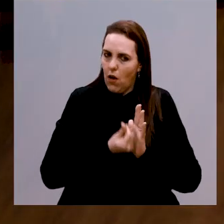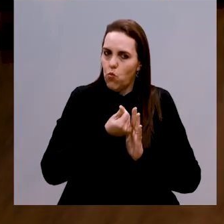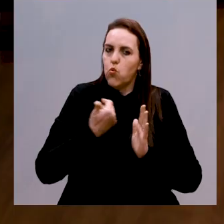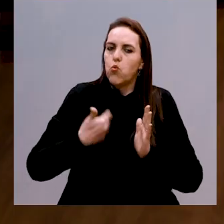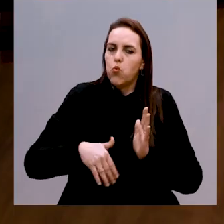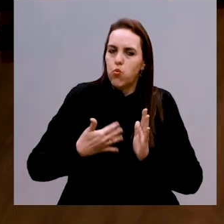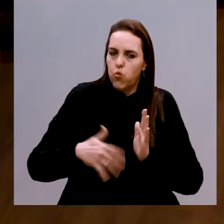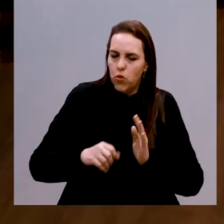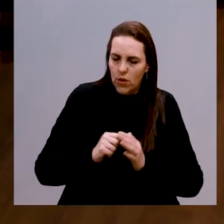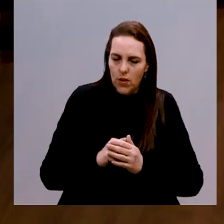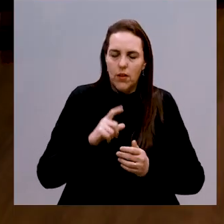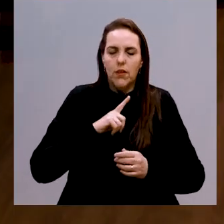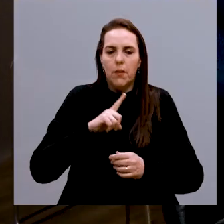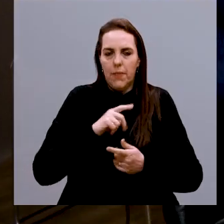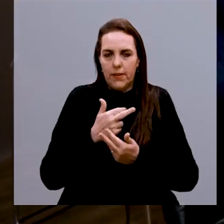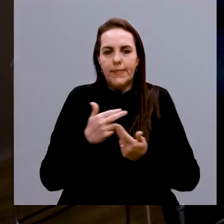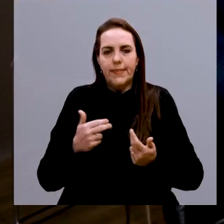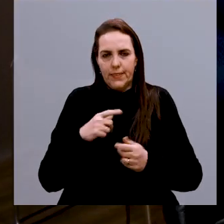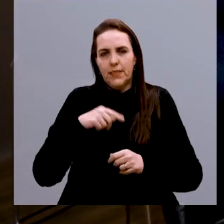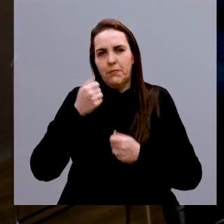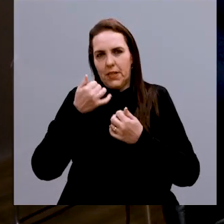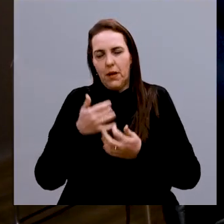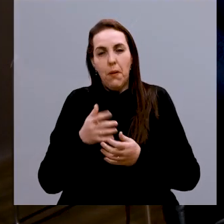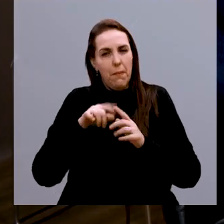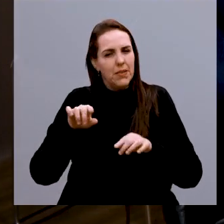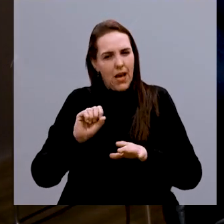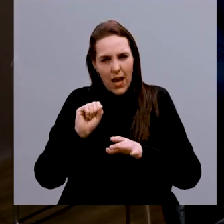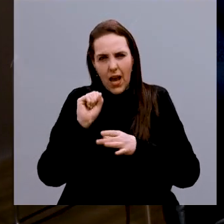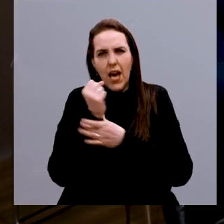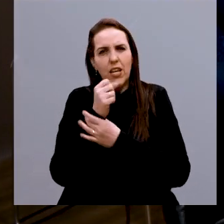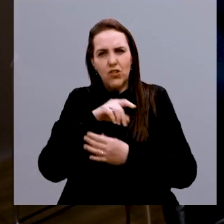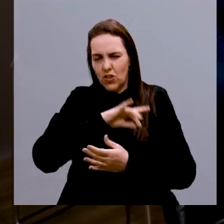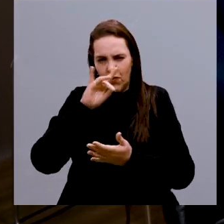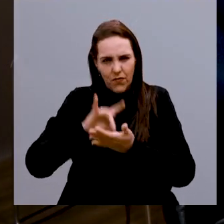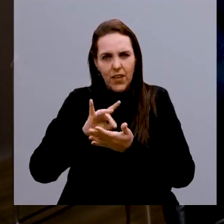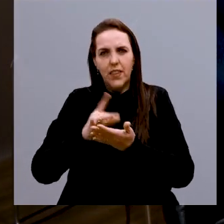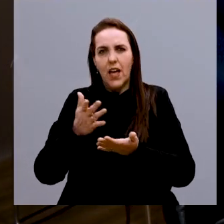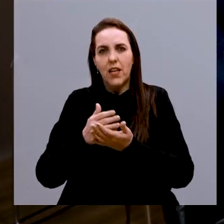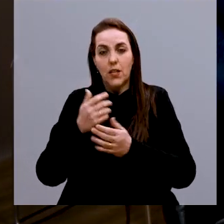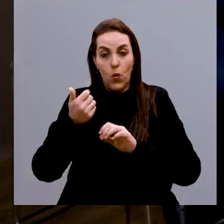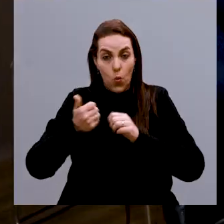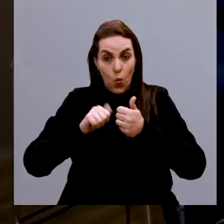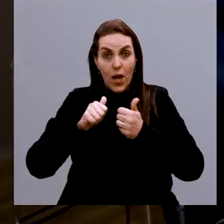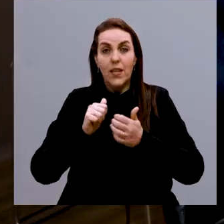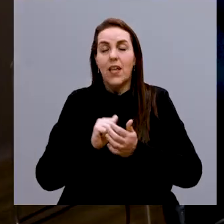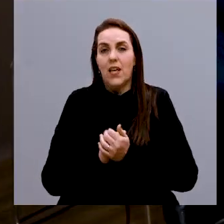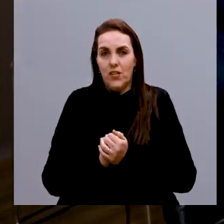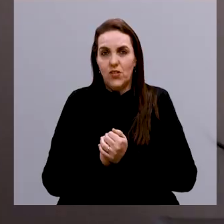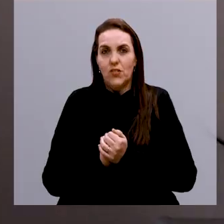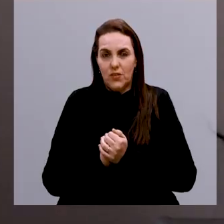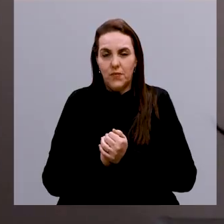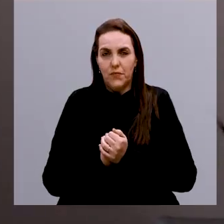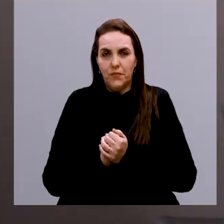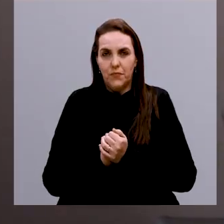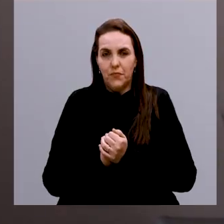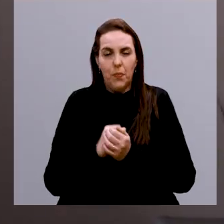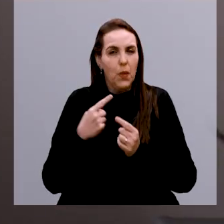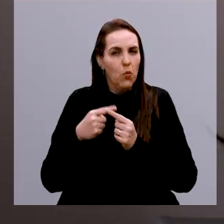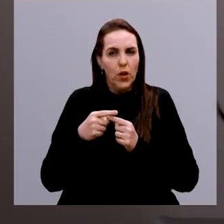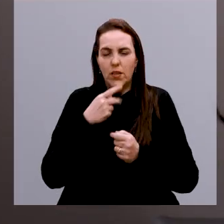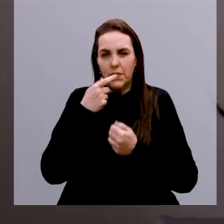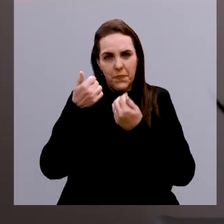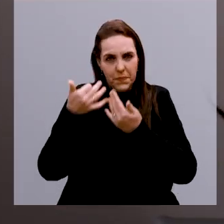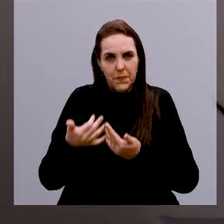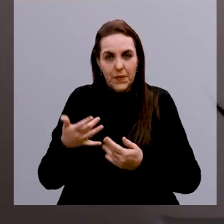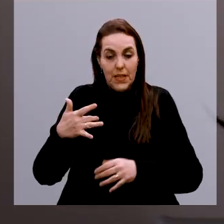custo alto, inclusive, né? De toda essa questão que a gente fala aqui, mas para garantir efetivamente qualidade, né? Porque